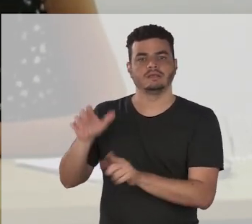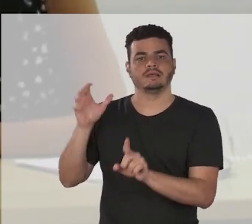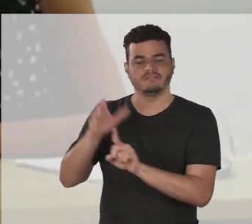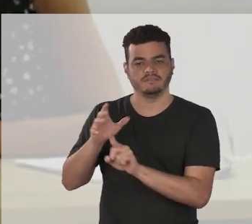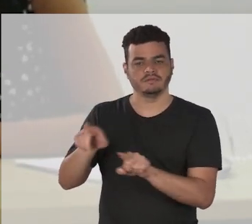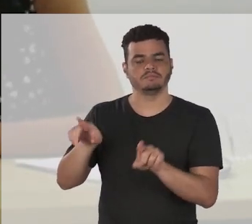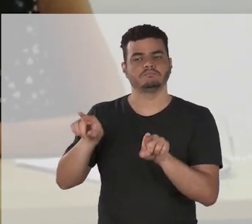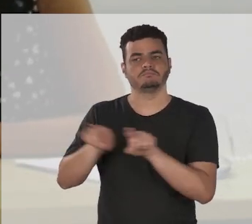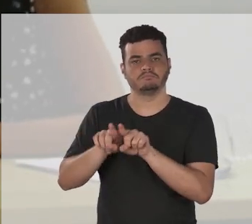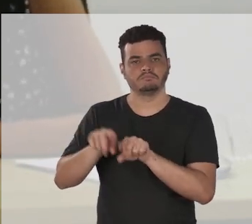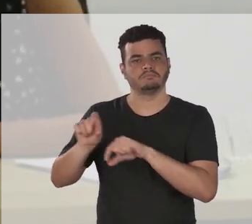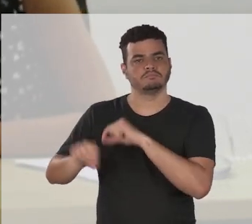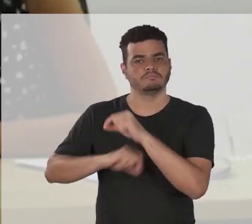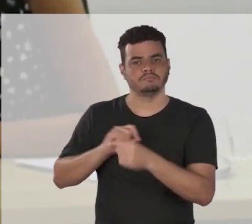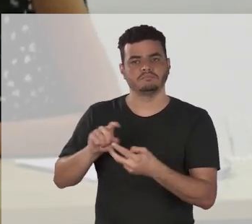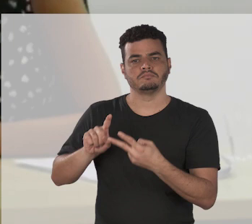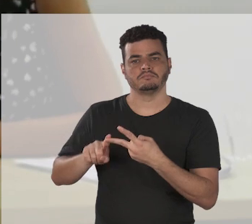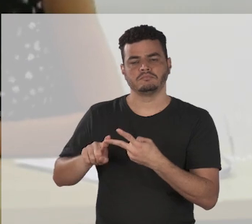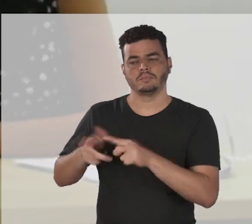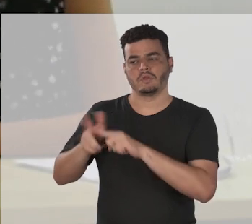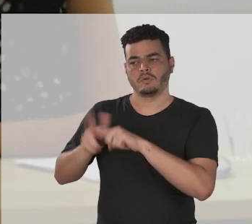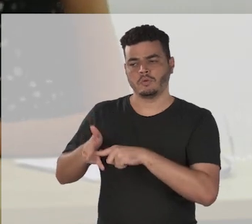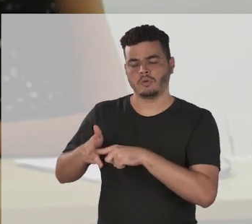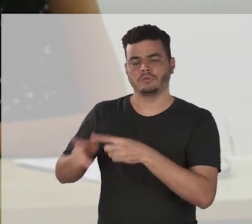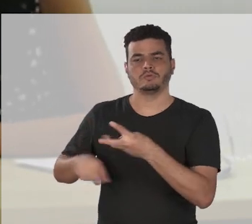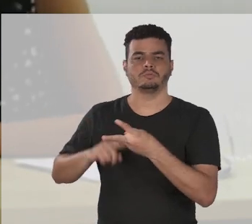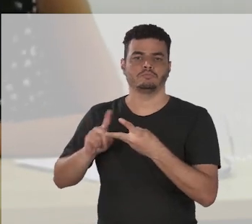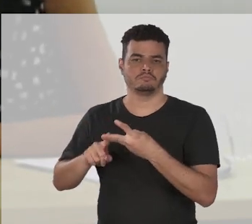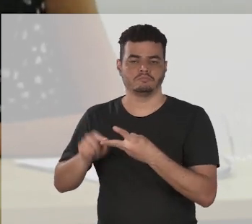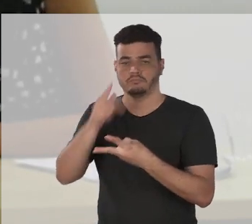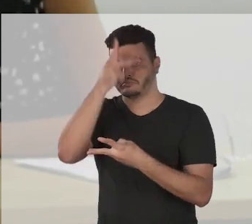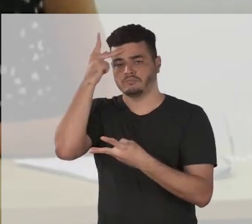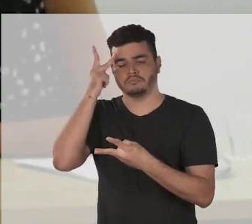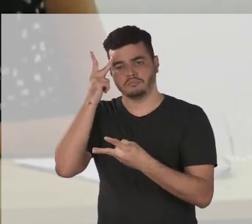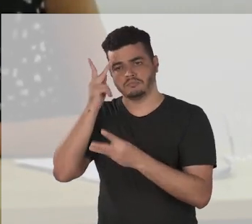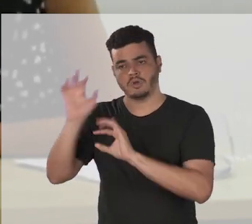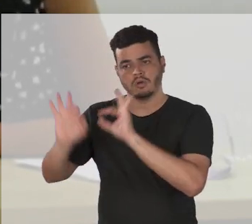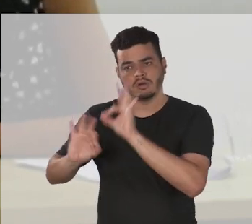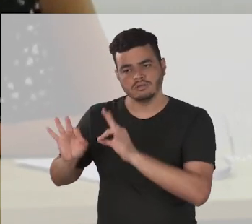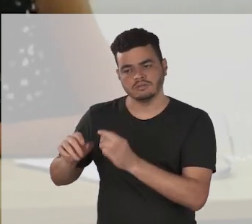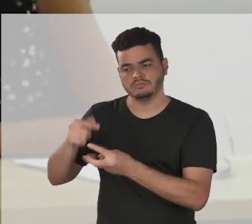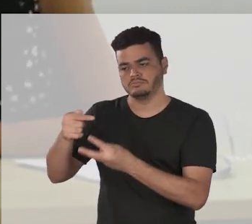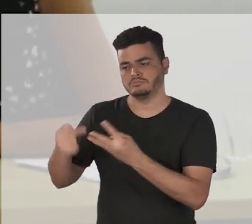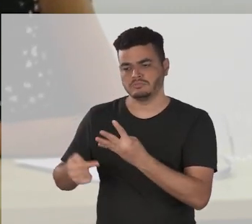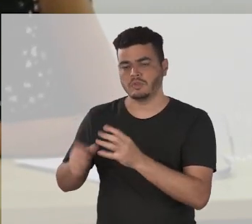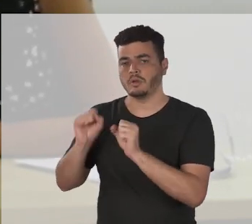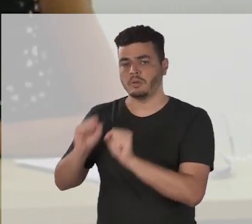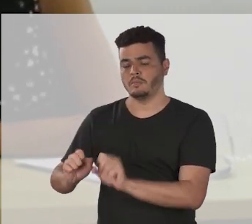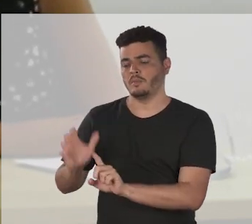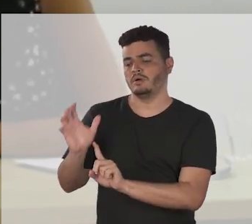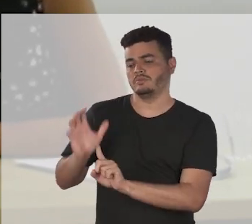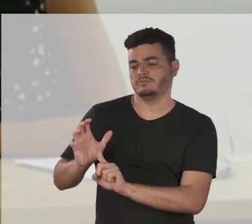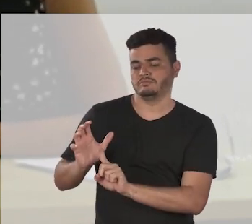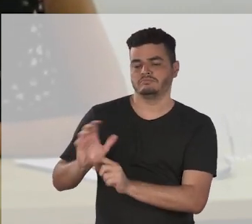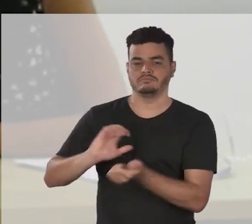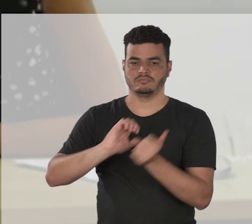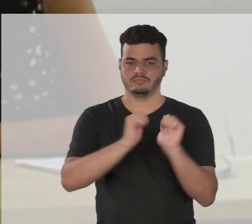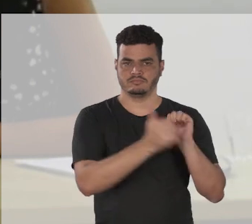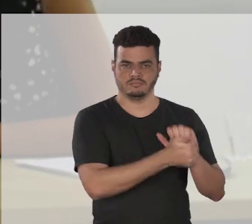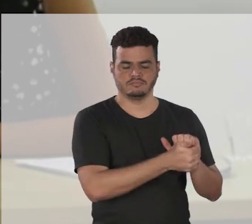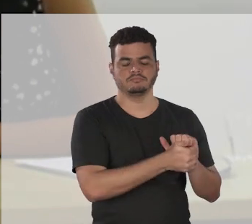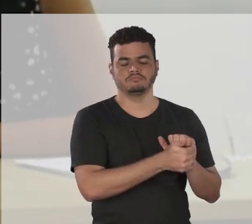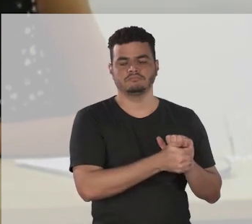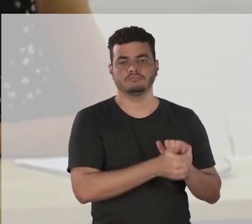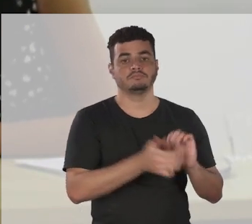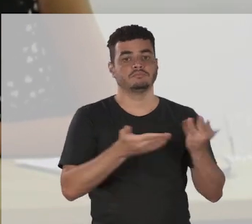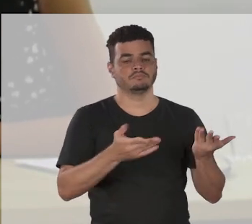aí fez algum comentário, alguma sugestão, o corretor, o organizador, etc. Nesse caso de as